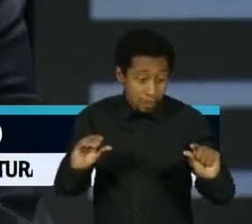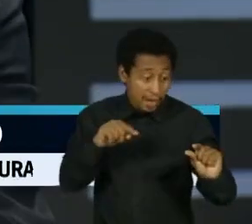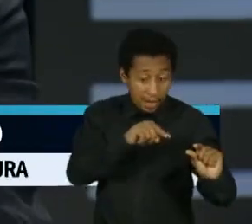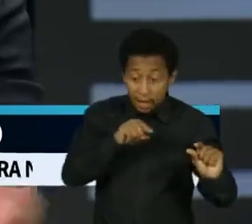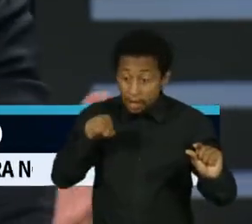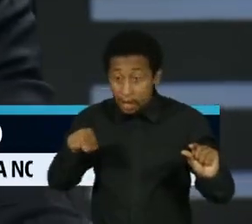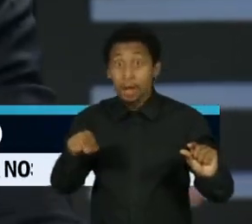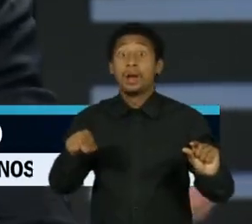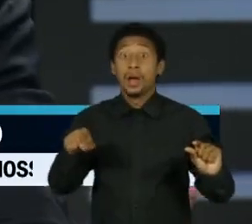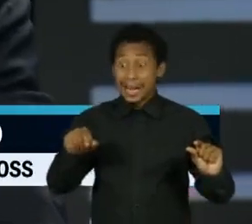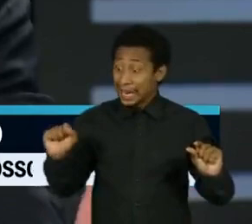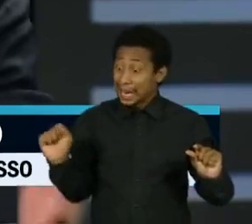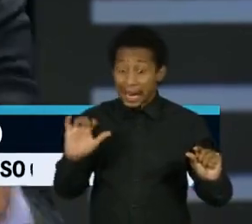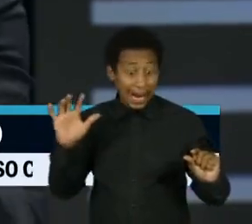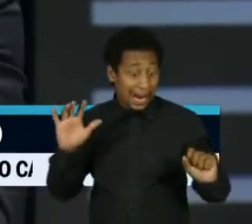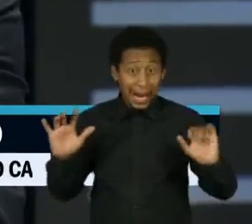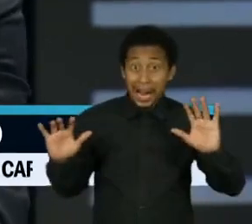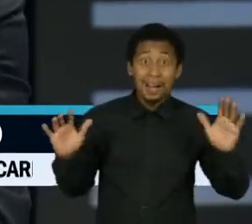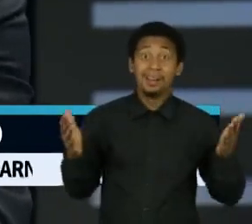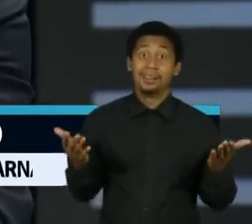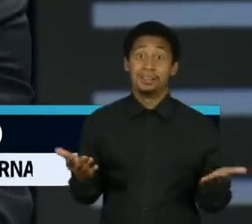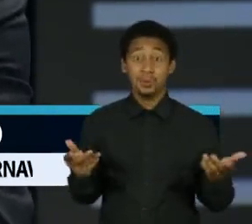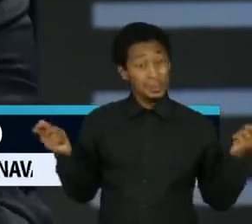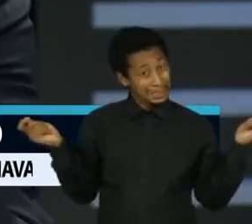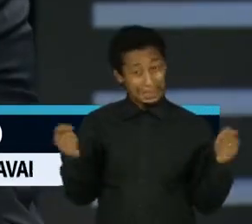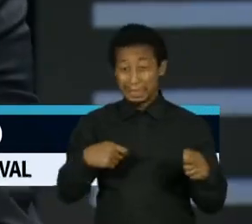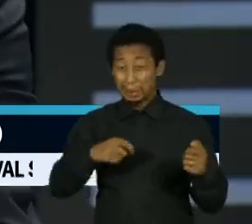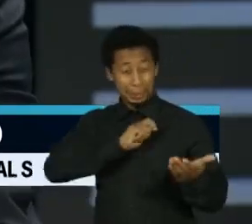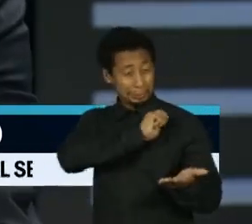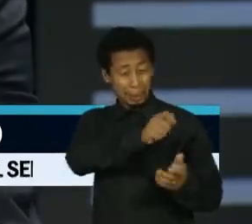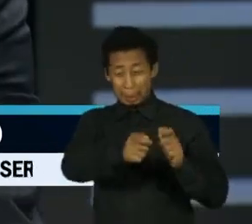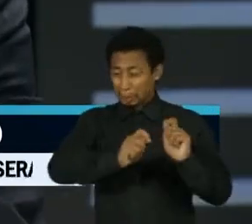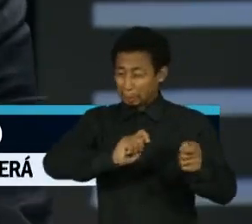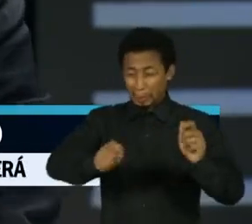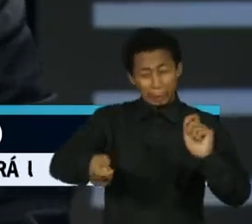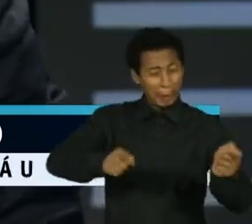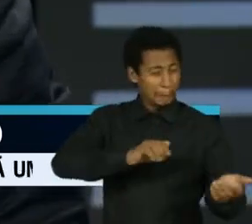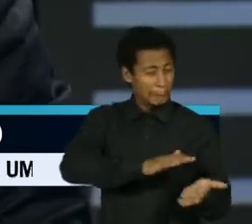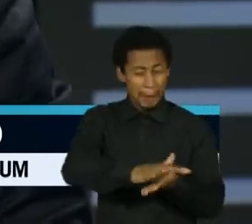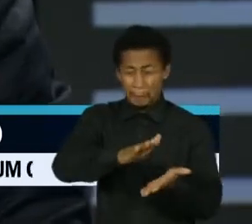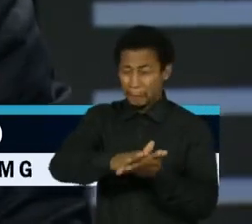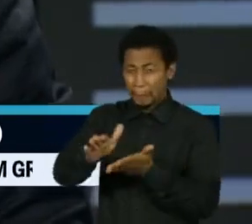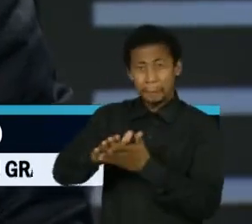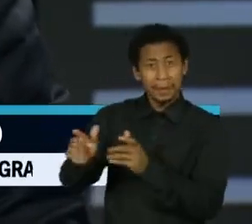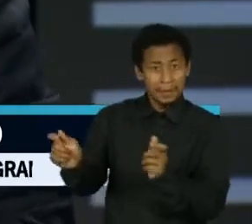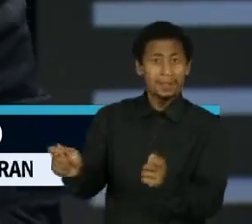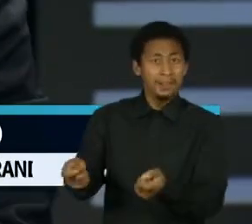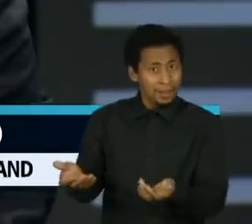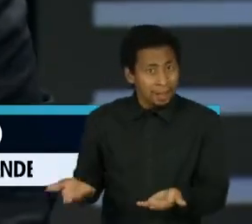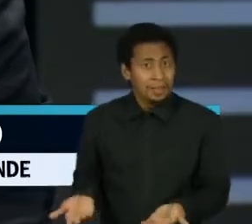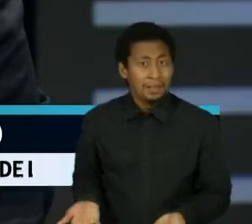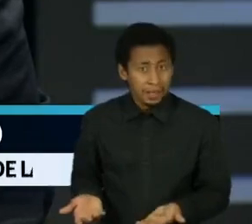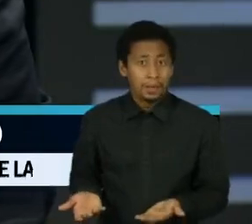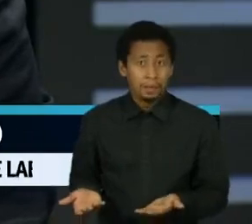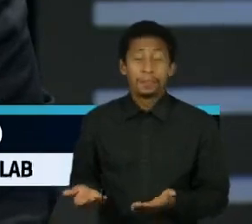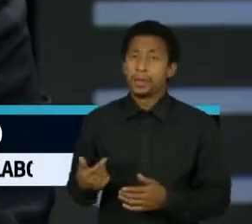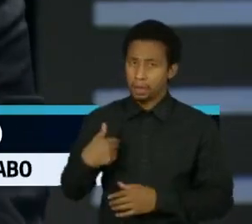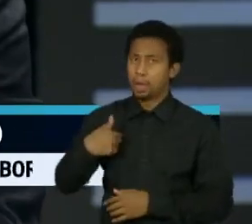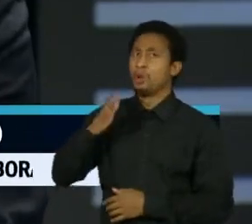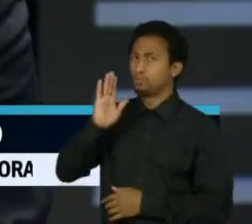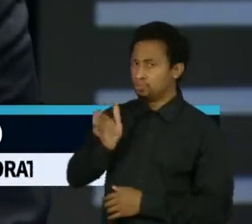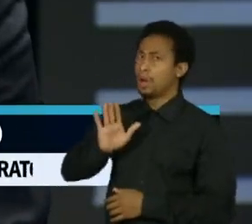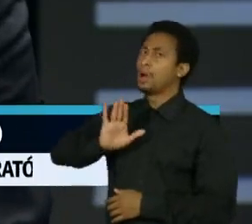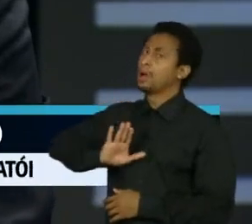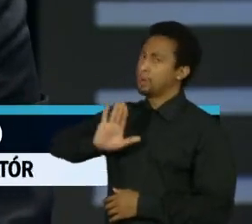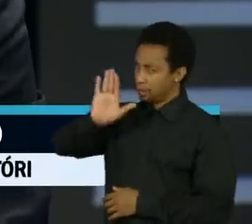tem um oceano de dinheiro para gastar nas eleições do ponto de vista que já desfrutei eleições